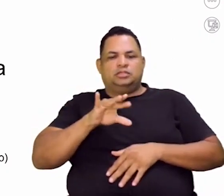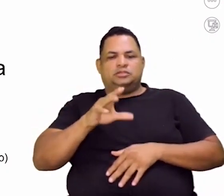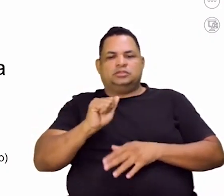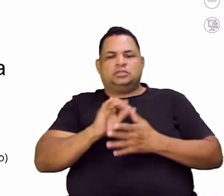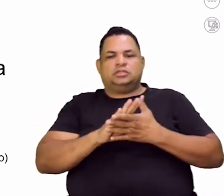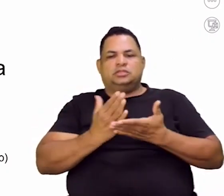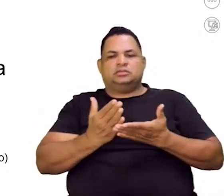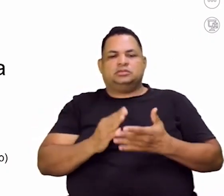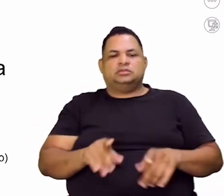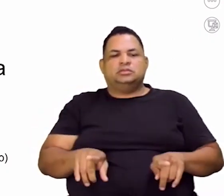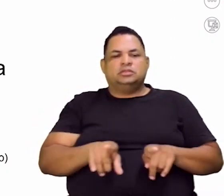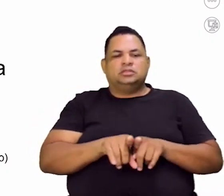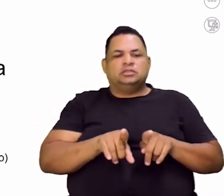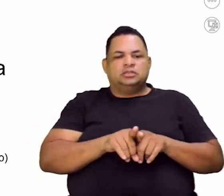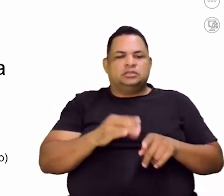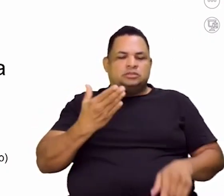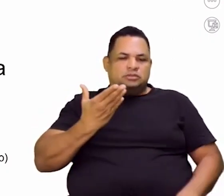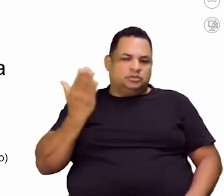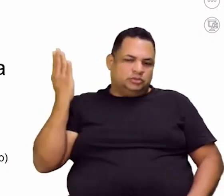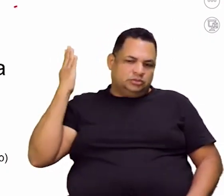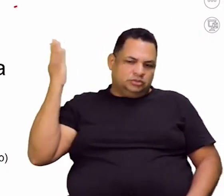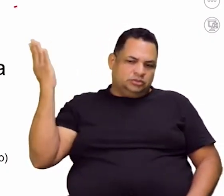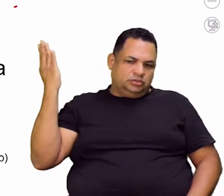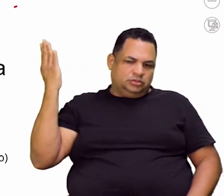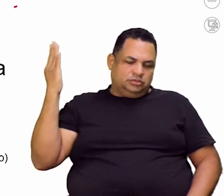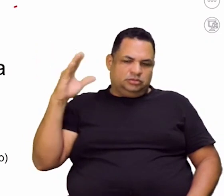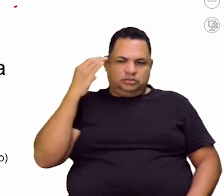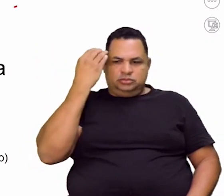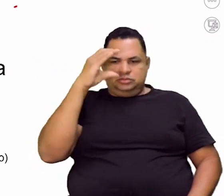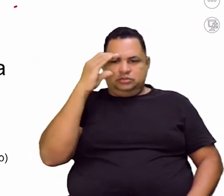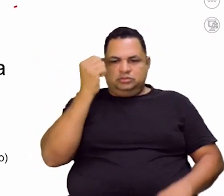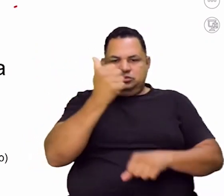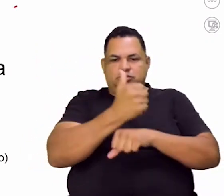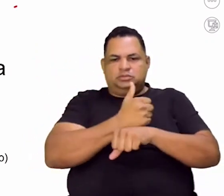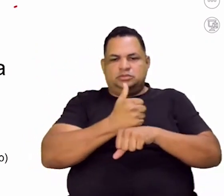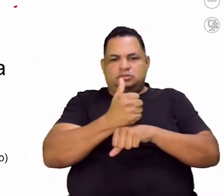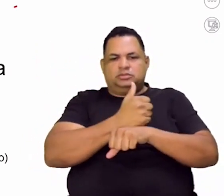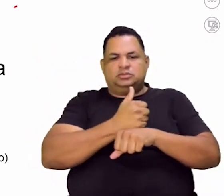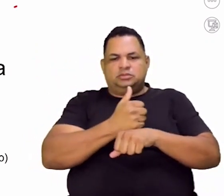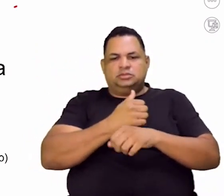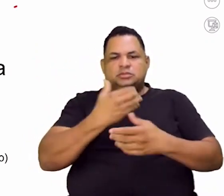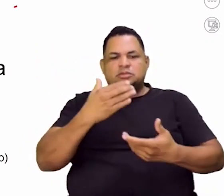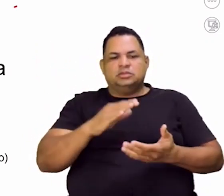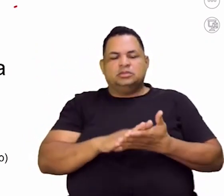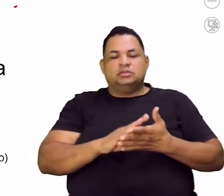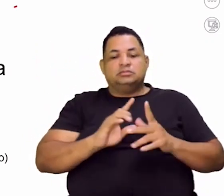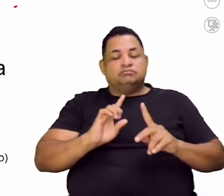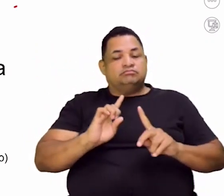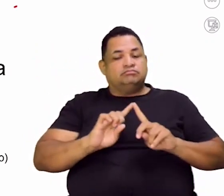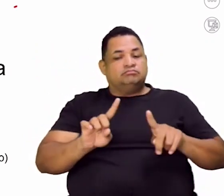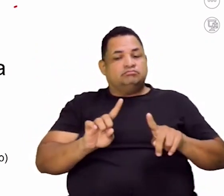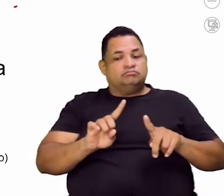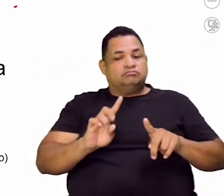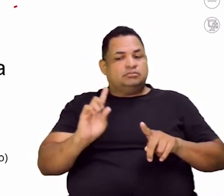Einstein, Heisenberg e outros, né? Demais. Isso não significa